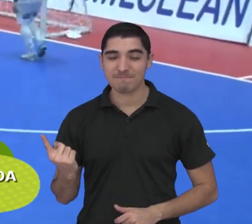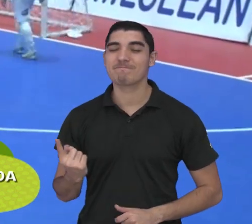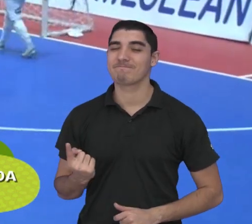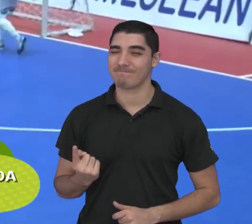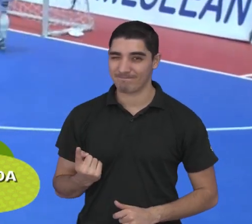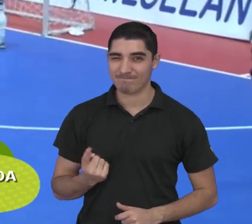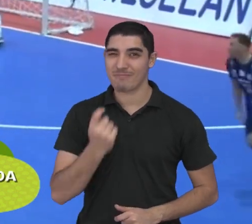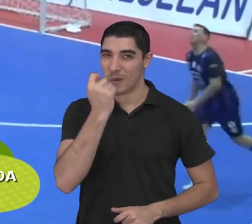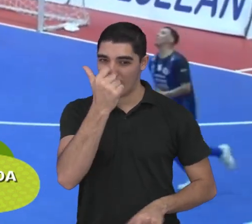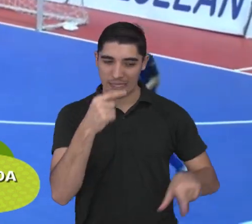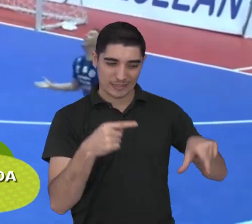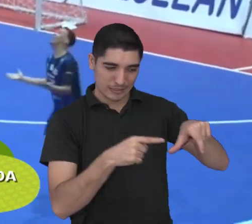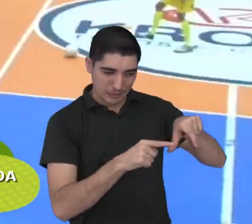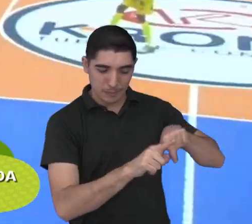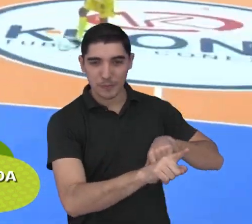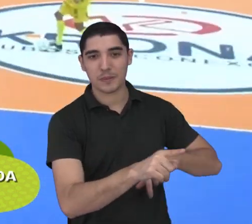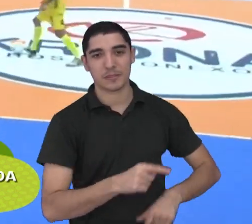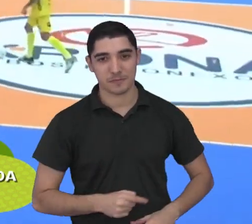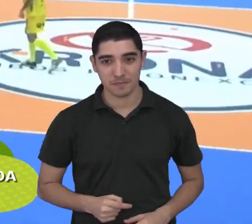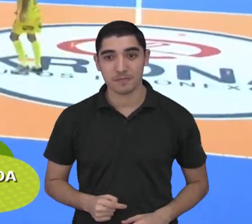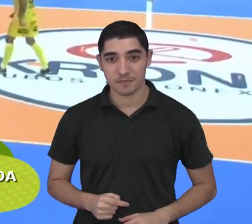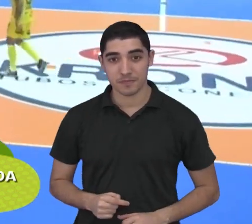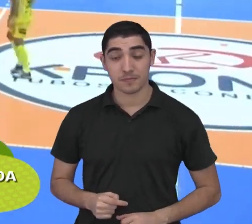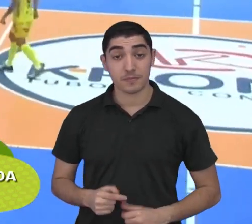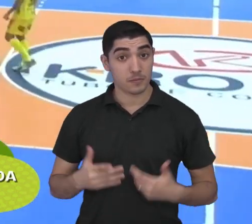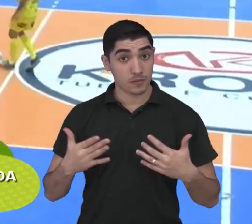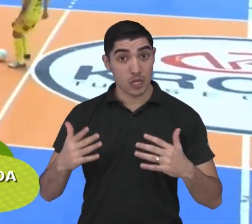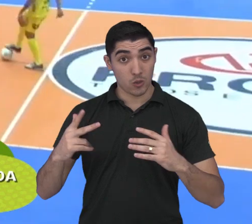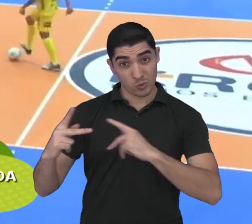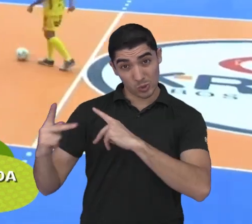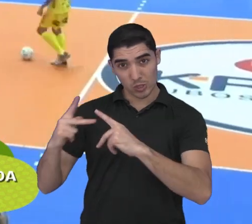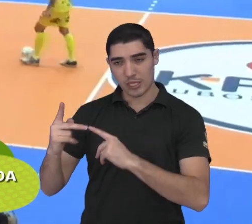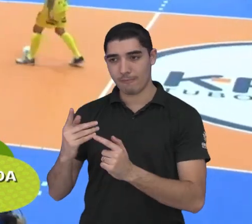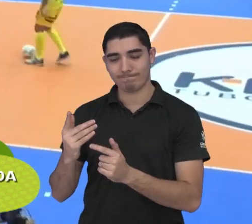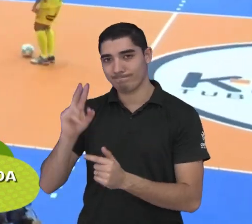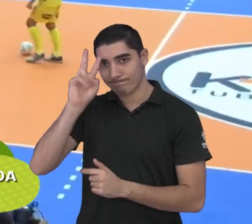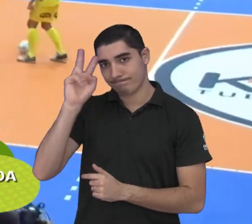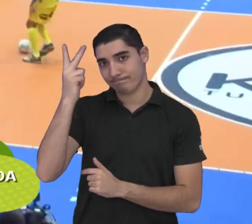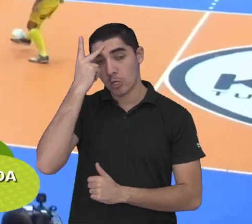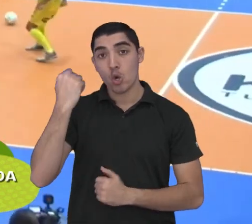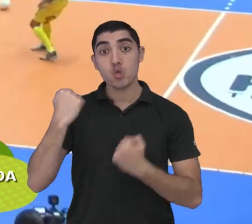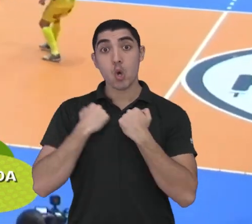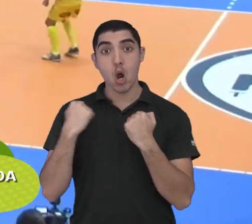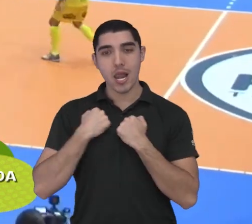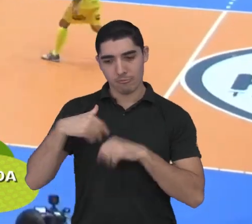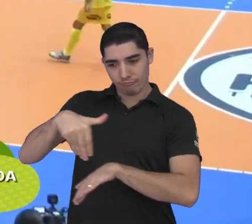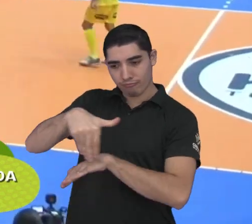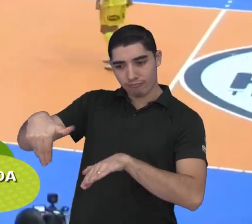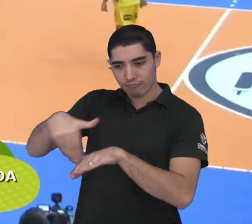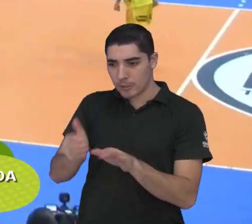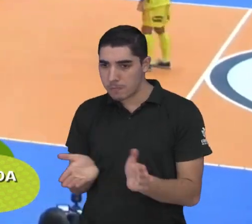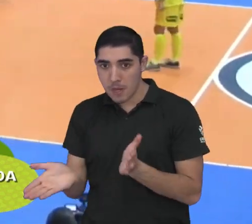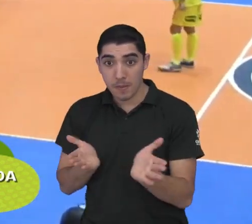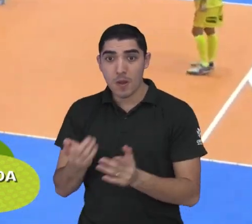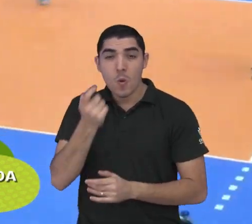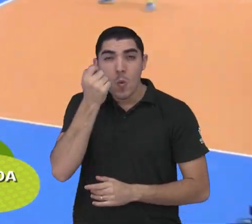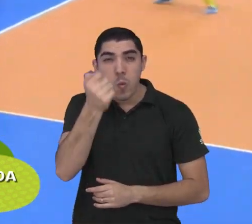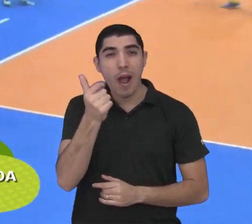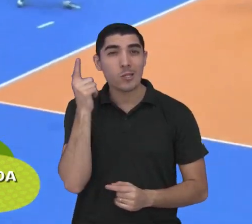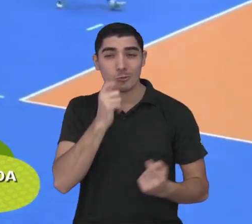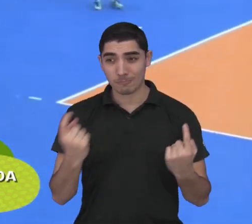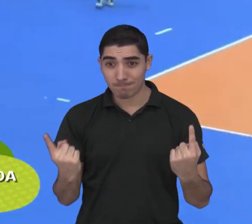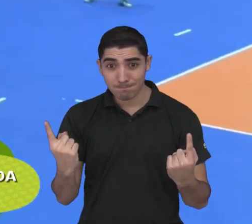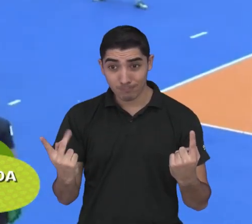o pé da trave e saiu. Jogando com o goleiro Linha, o São José tentou o empate nessa jogada com Gabriel